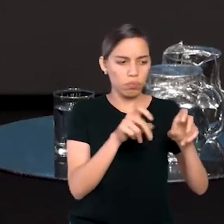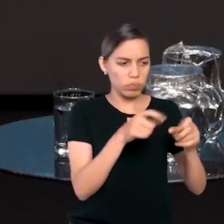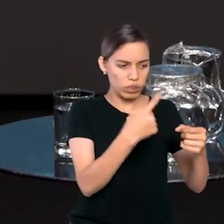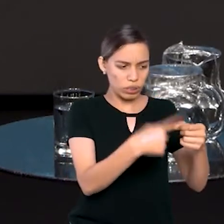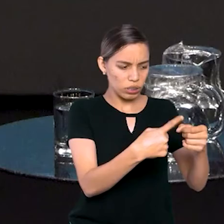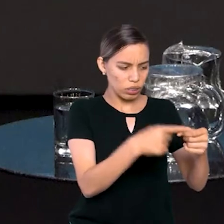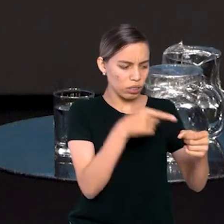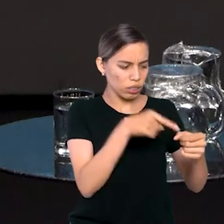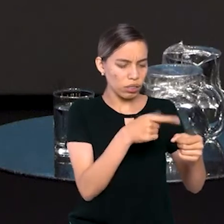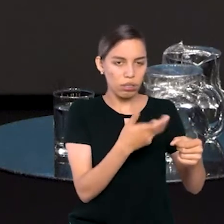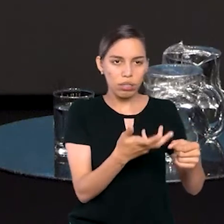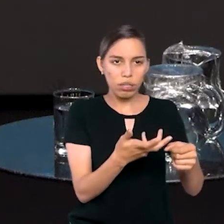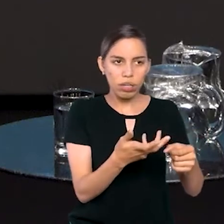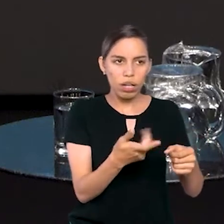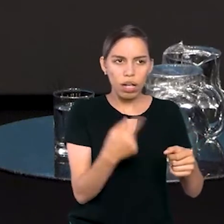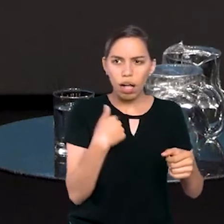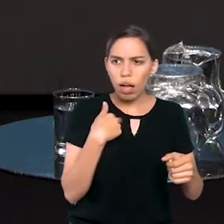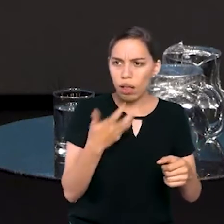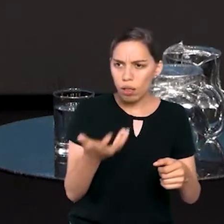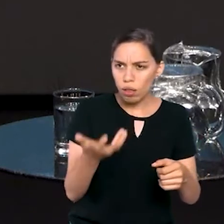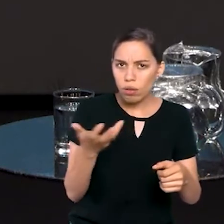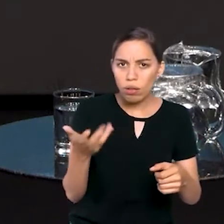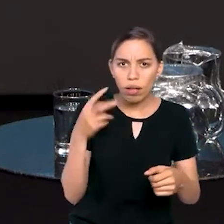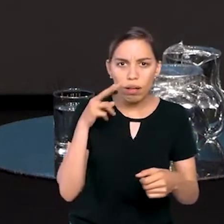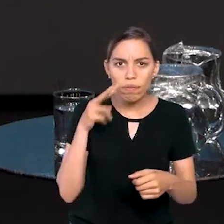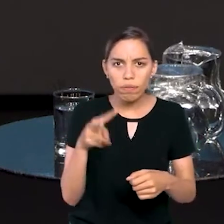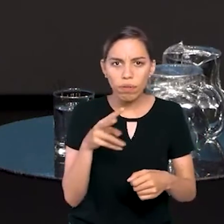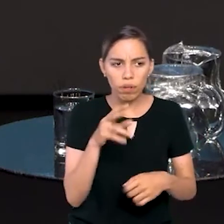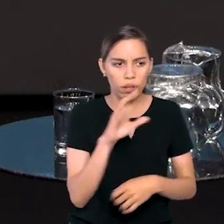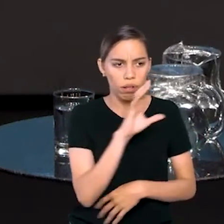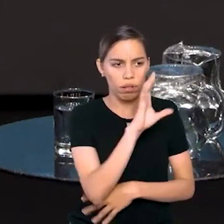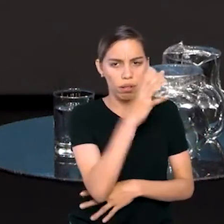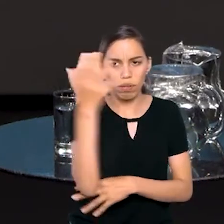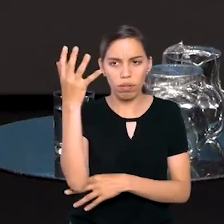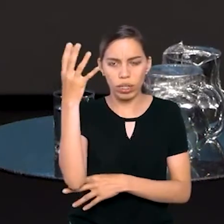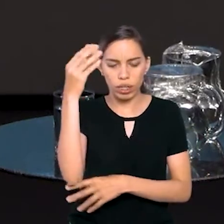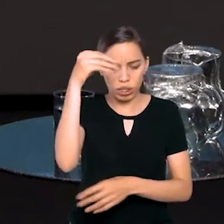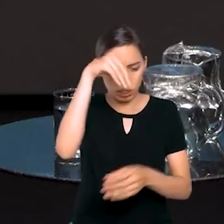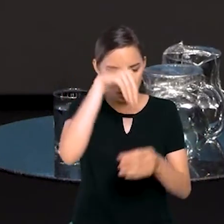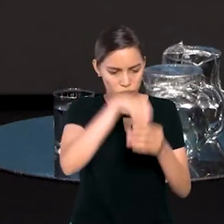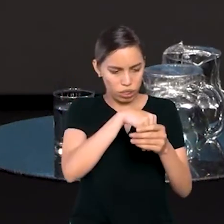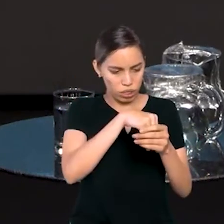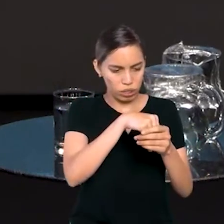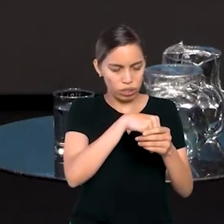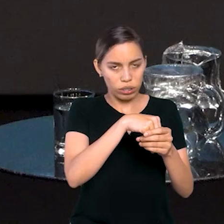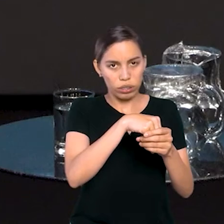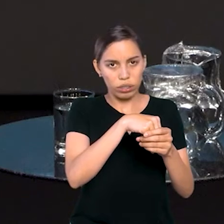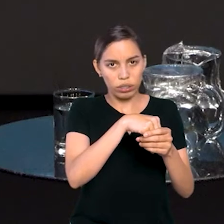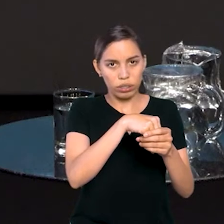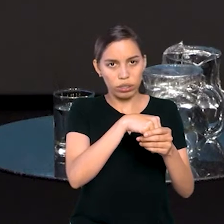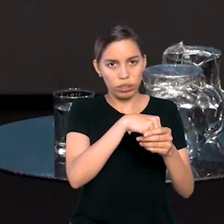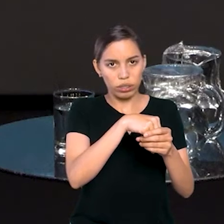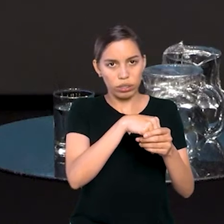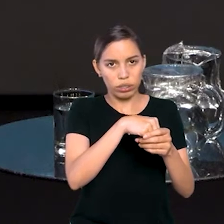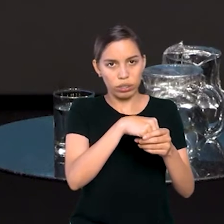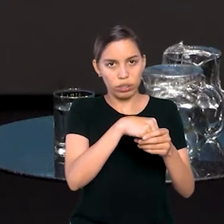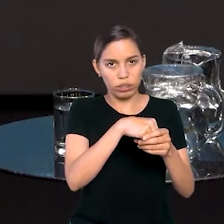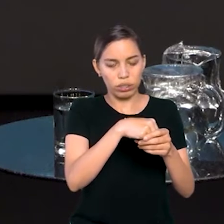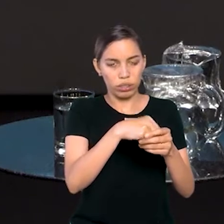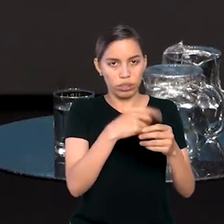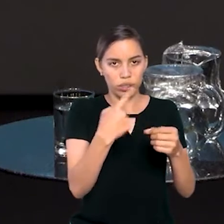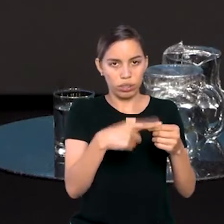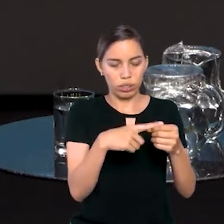dizendo que eu gostaria de ver a floresta sair debaixo do chão e surpreender as pessoas que